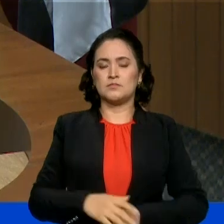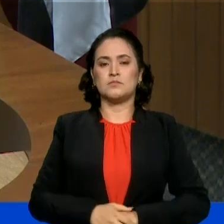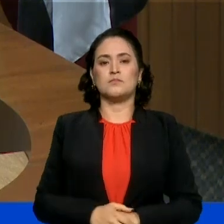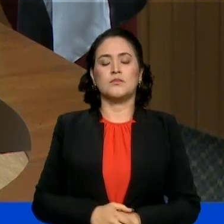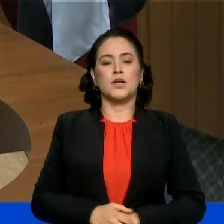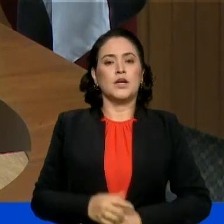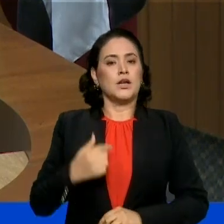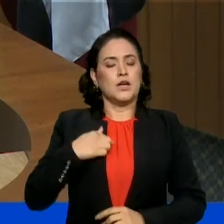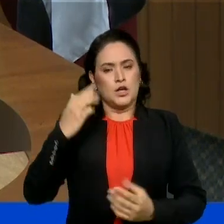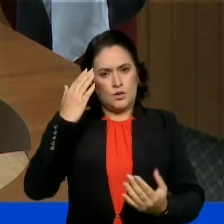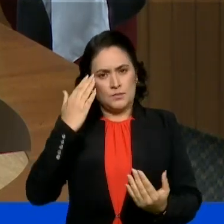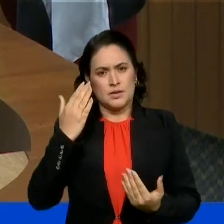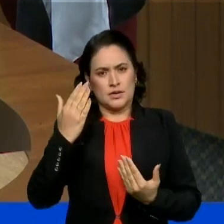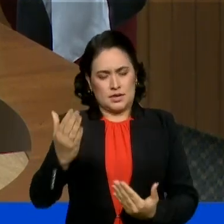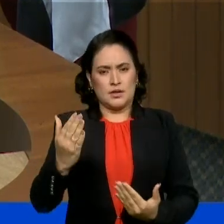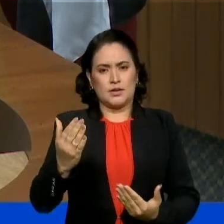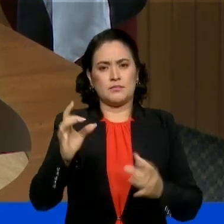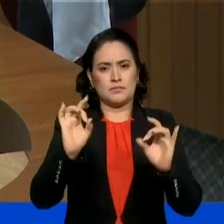um agradecimento especial